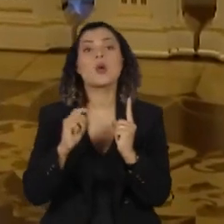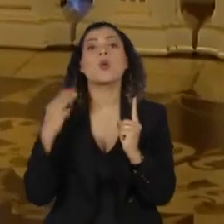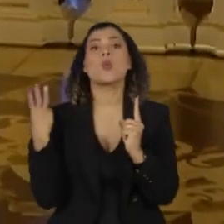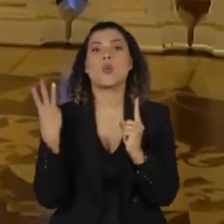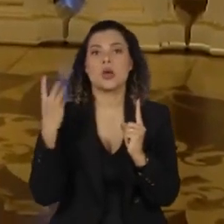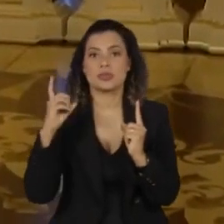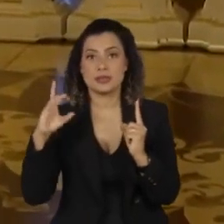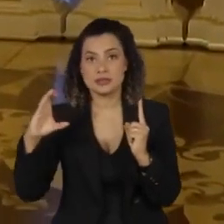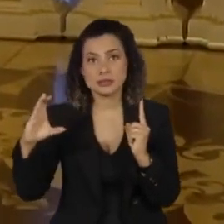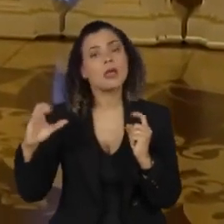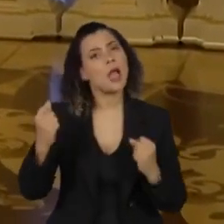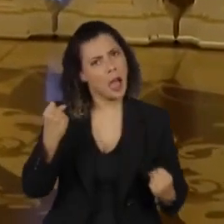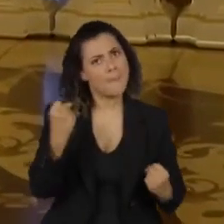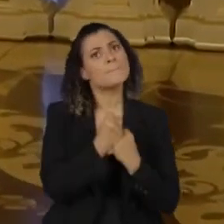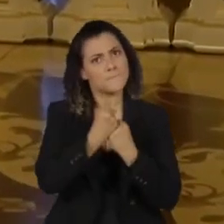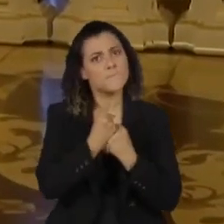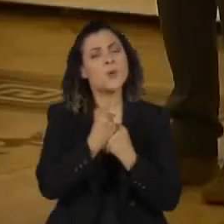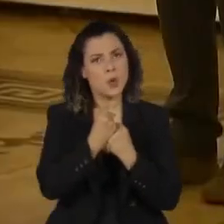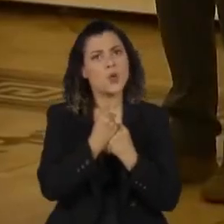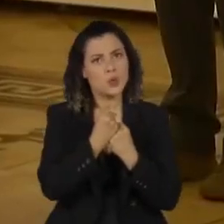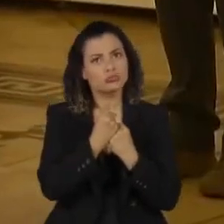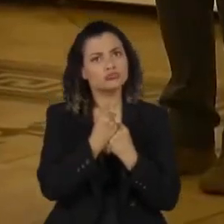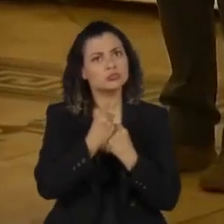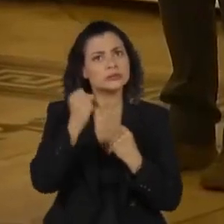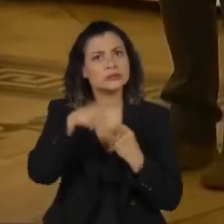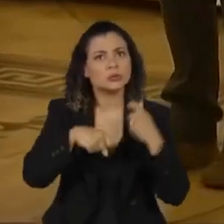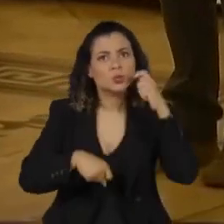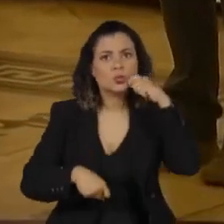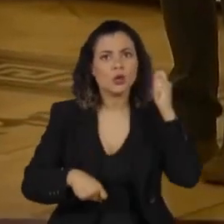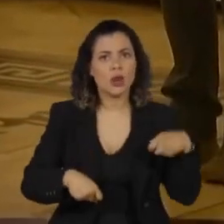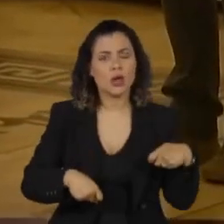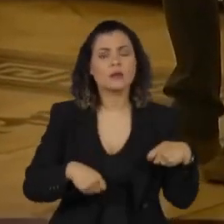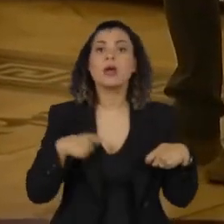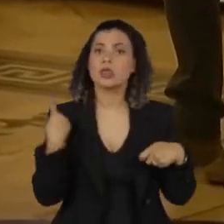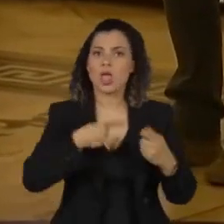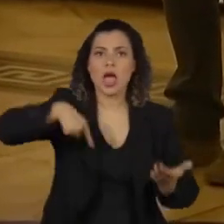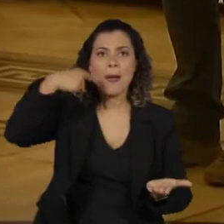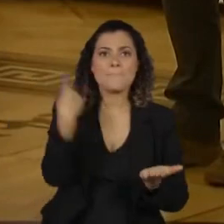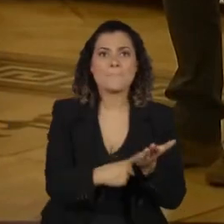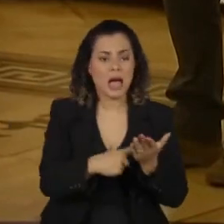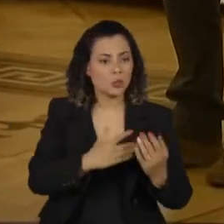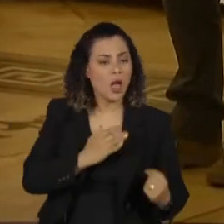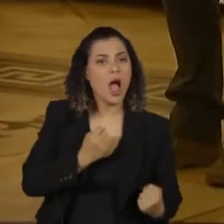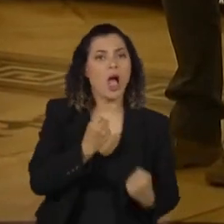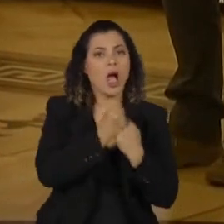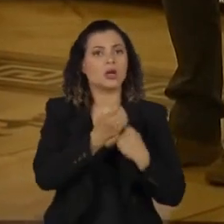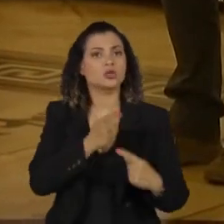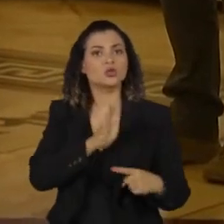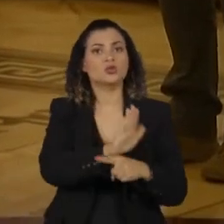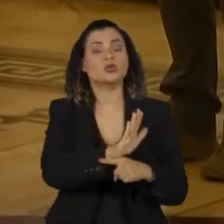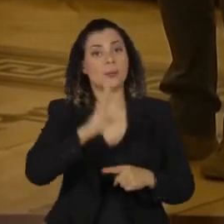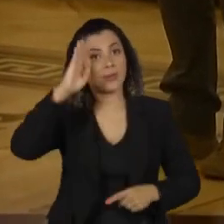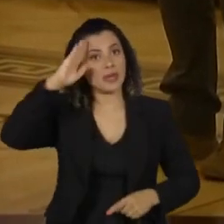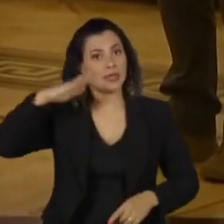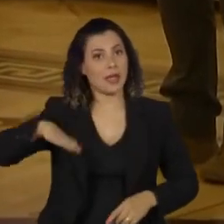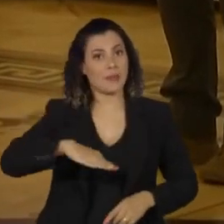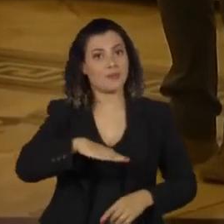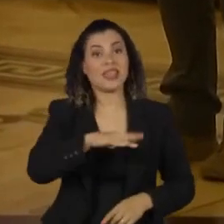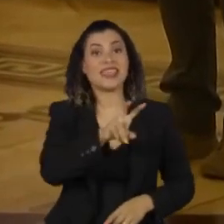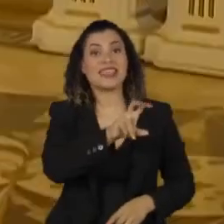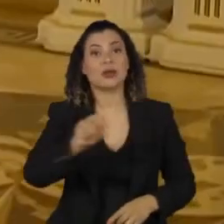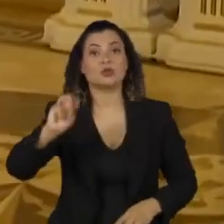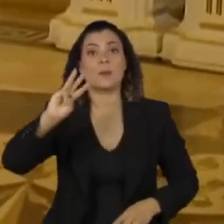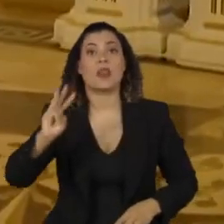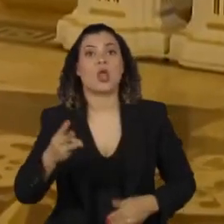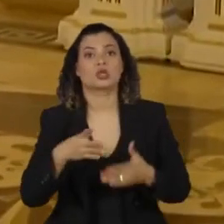lado da Ucrânia o tempo que for necessário e prometeu um novo pacto de ajuda Militar no valor de 500 Milhões de